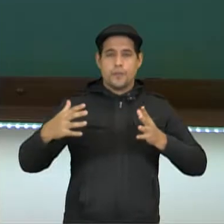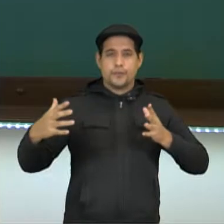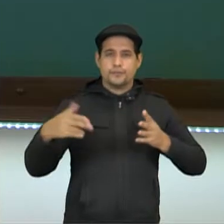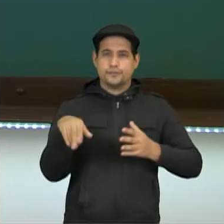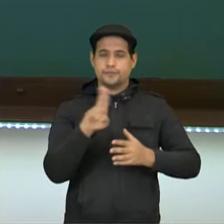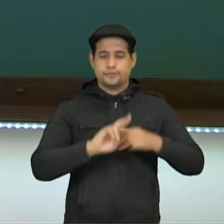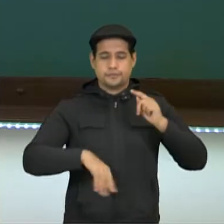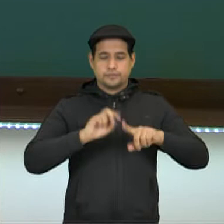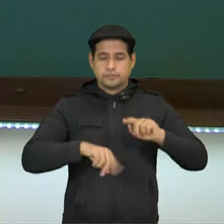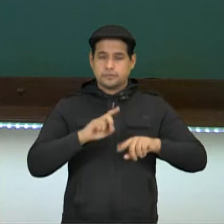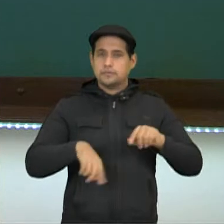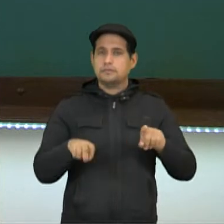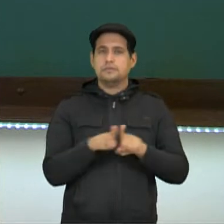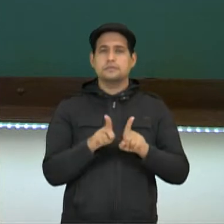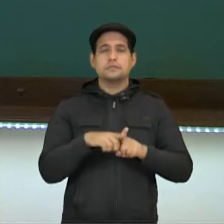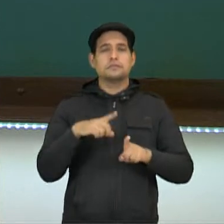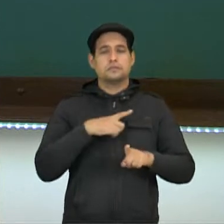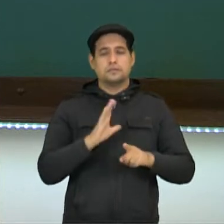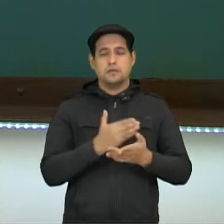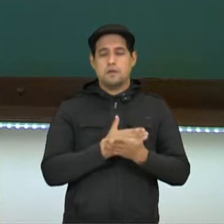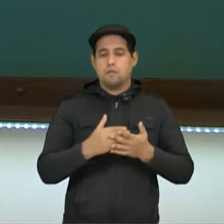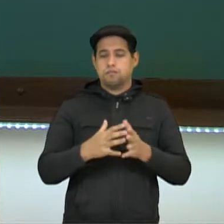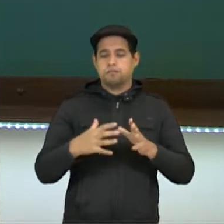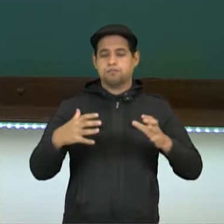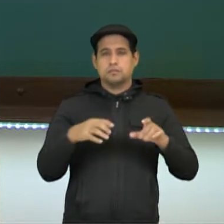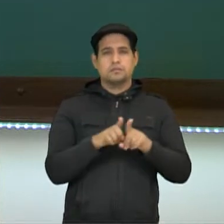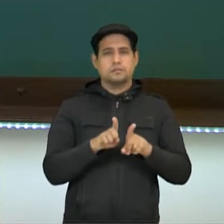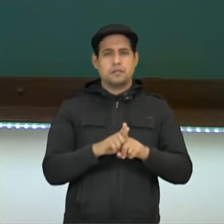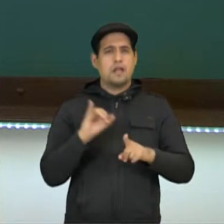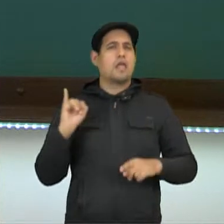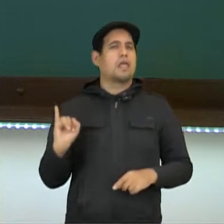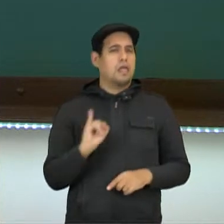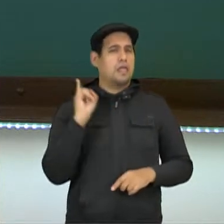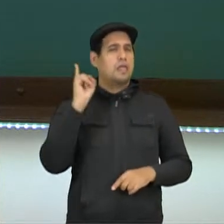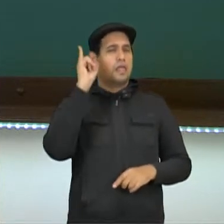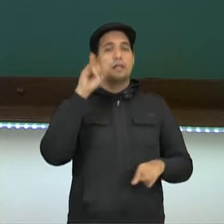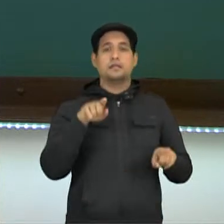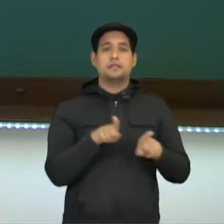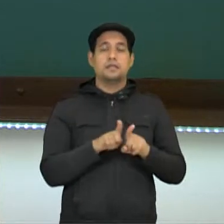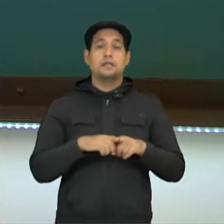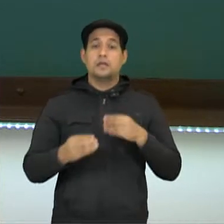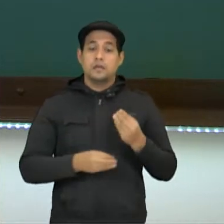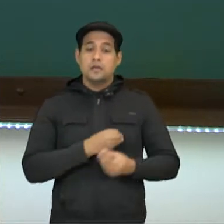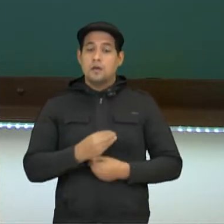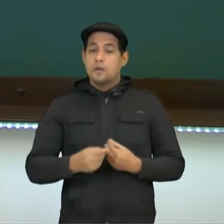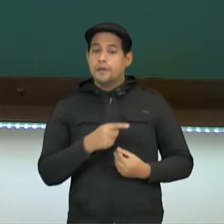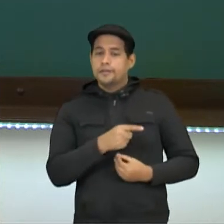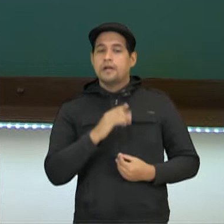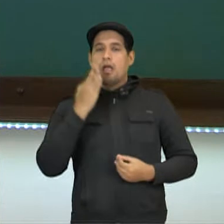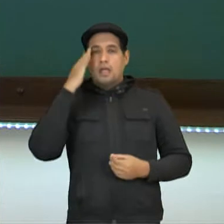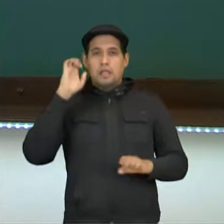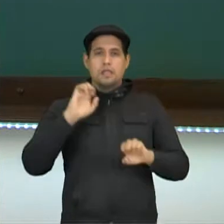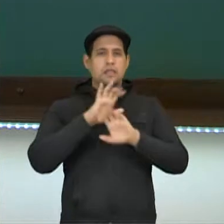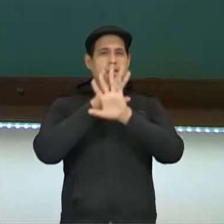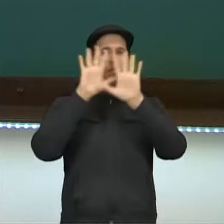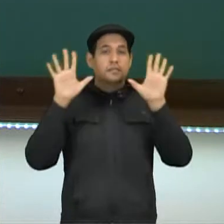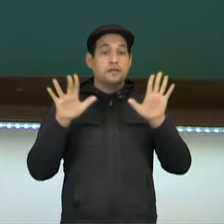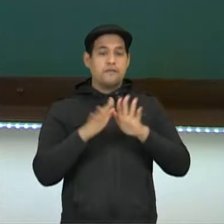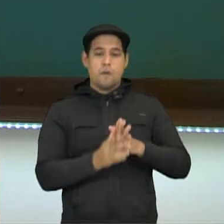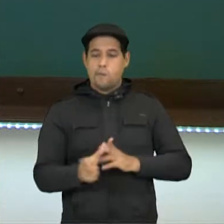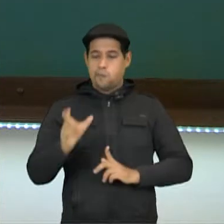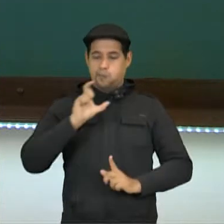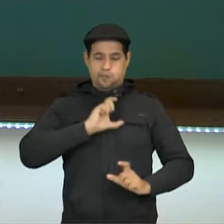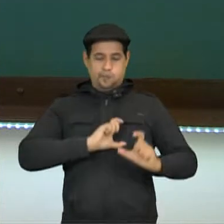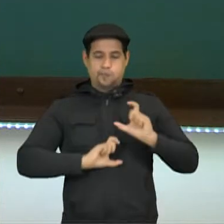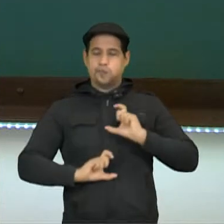dos produtos estava aumentando, então valeria a pena, era importante isso, a partir disso eles entendiam que eles iriam lucrar com